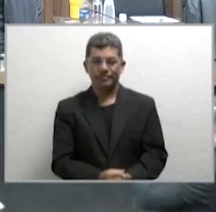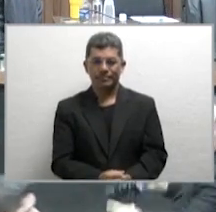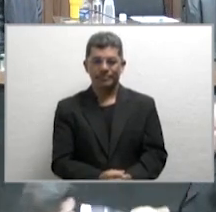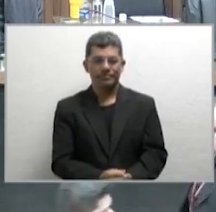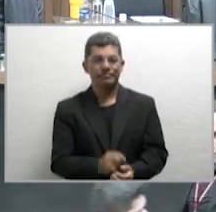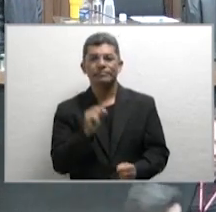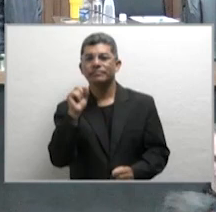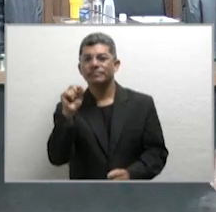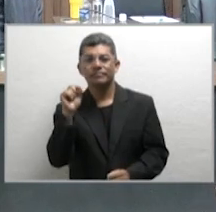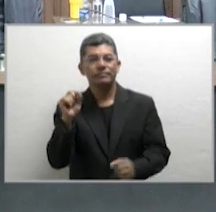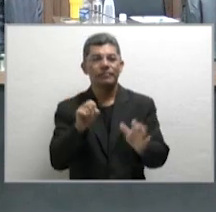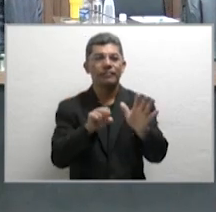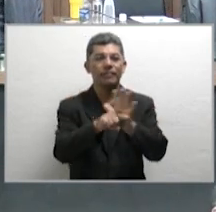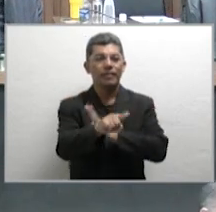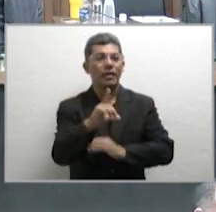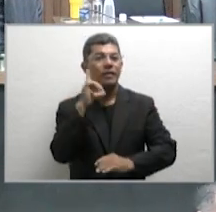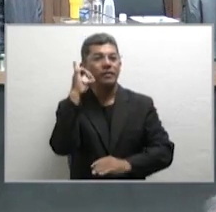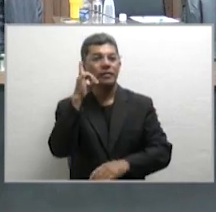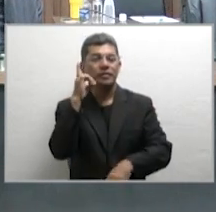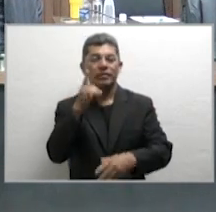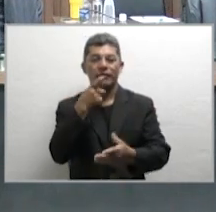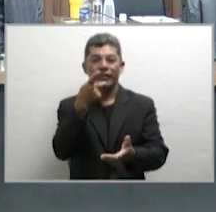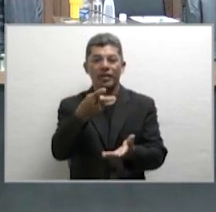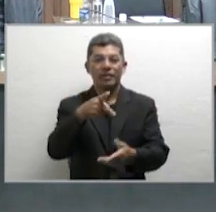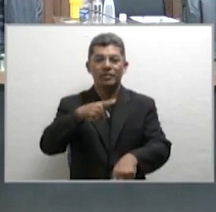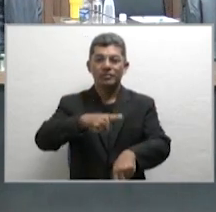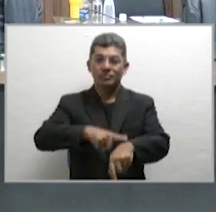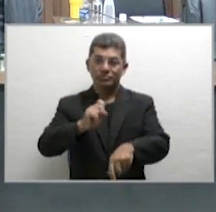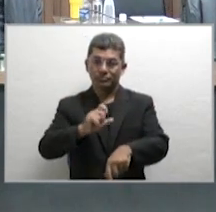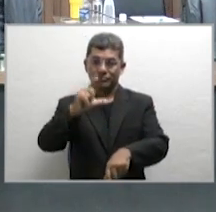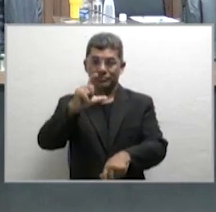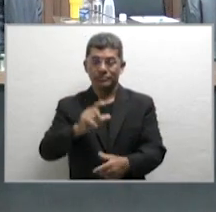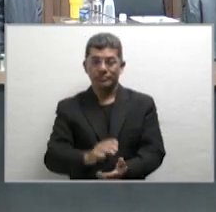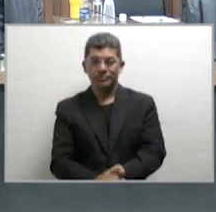Mais algum colega para falar no grande expediente?